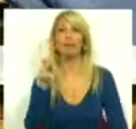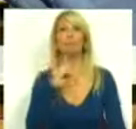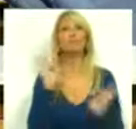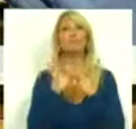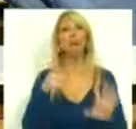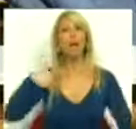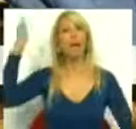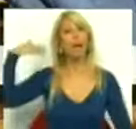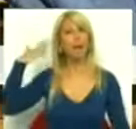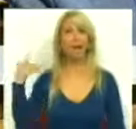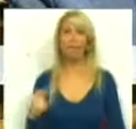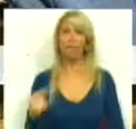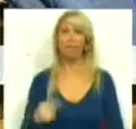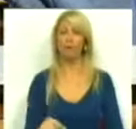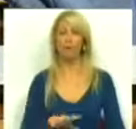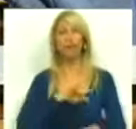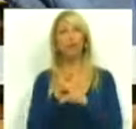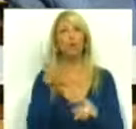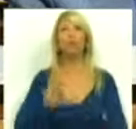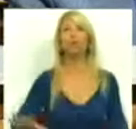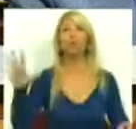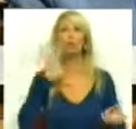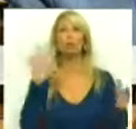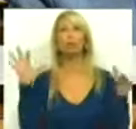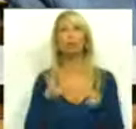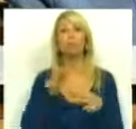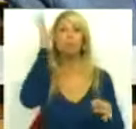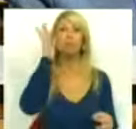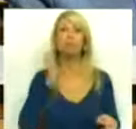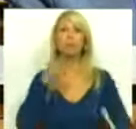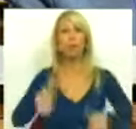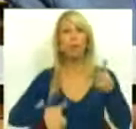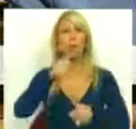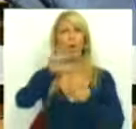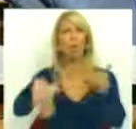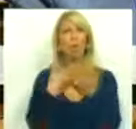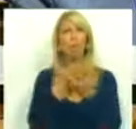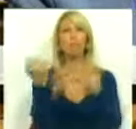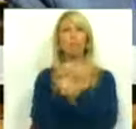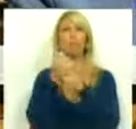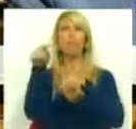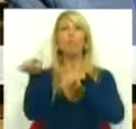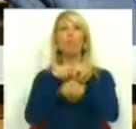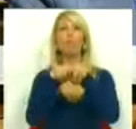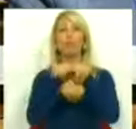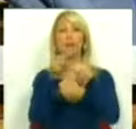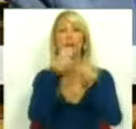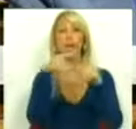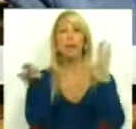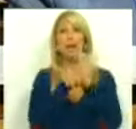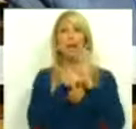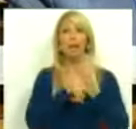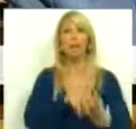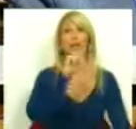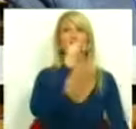existia do antecedente. Outra situação prende-se com os militares que concorrem a cargos políticos. Refiro-me ao artigo